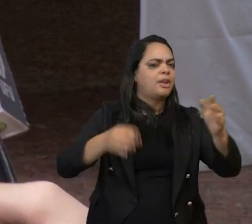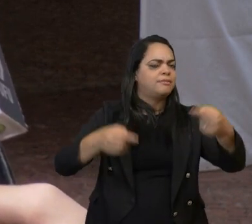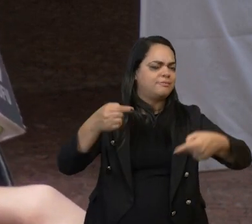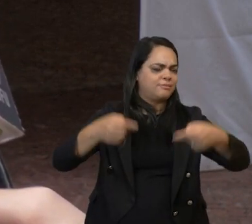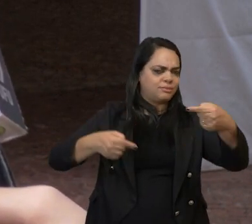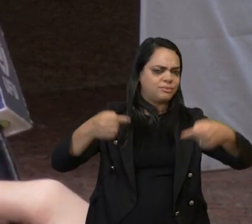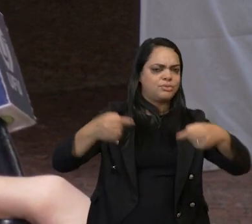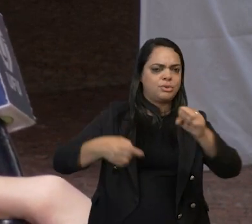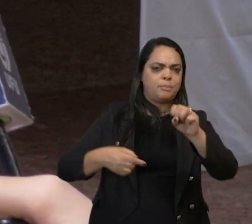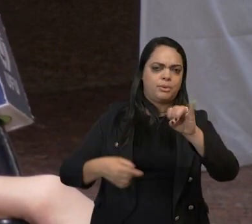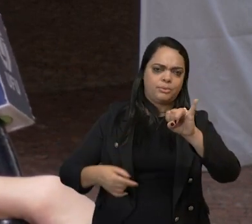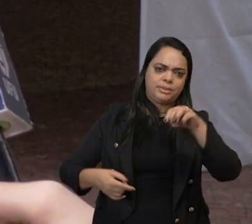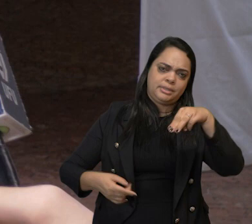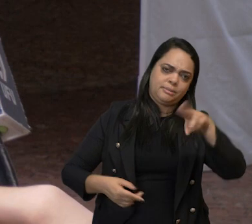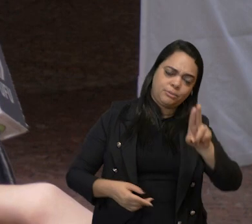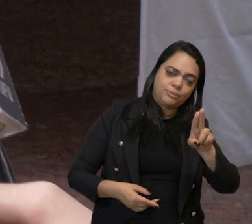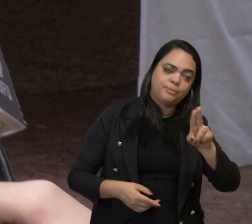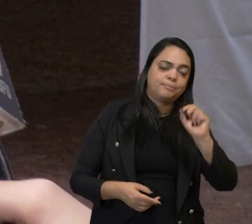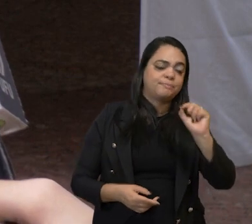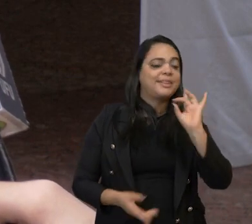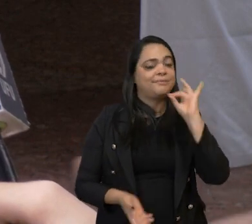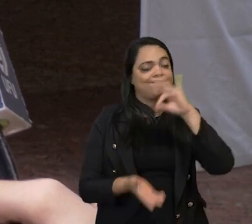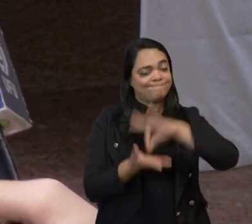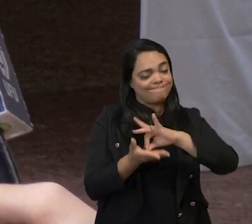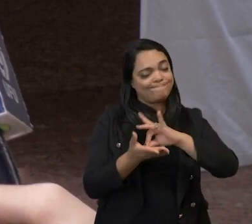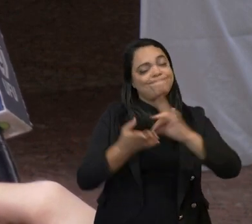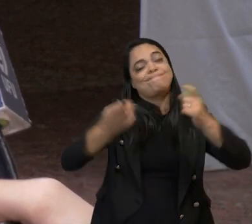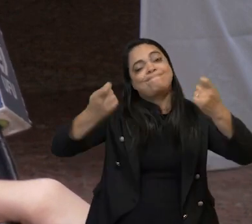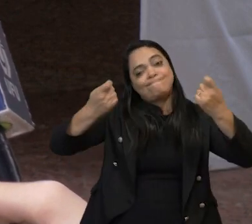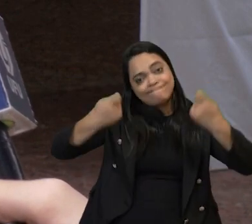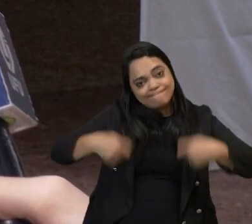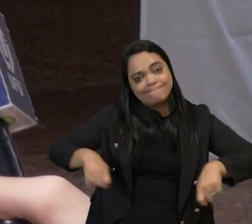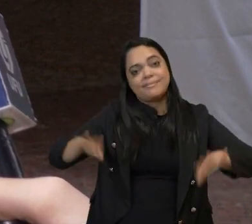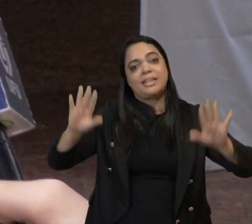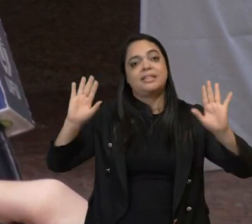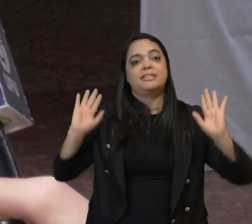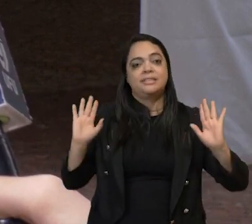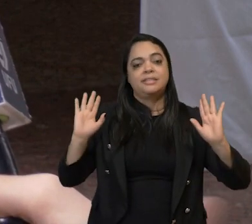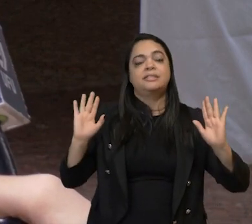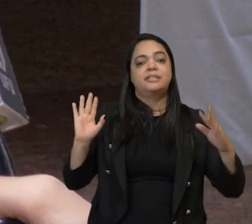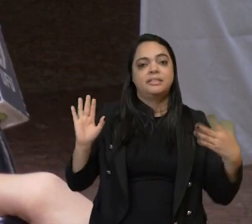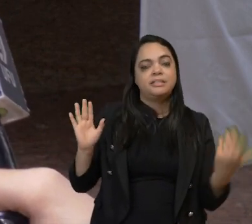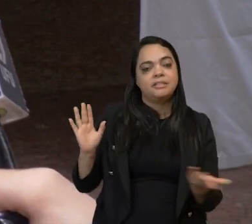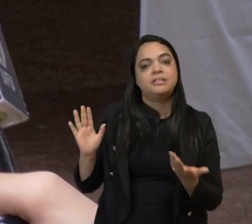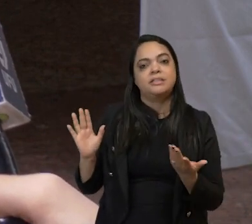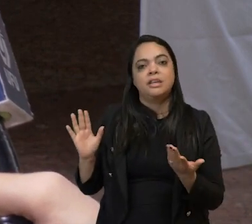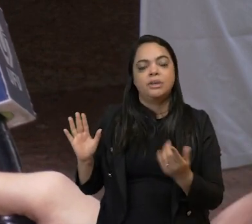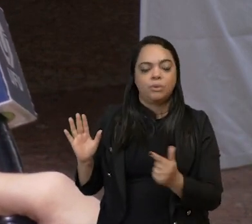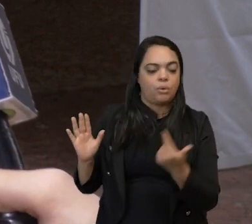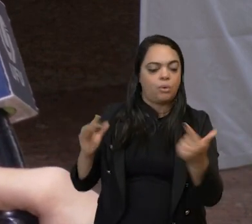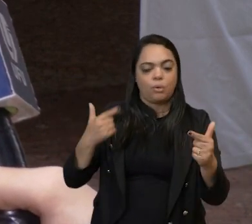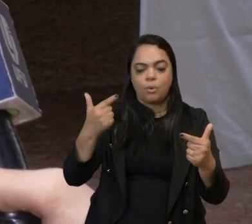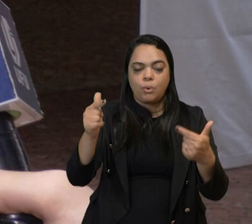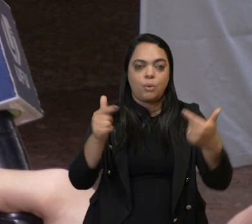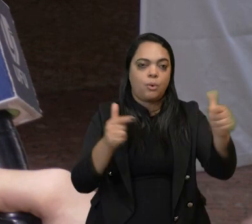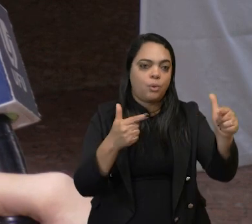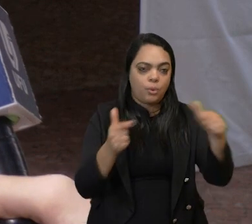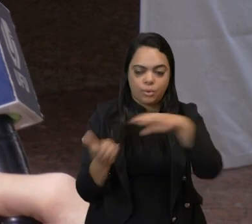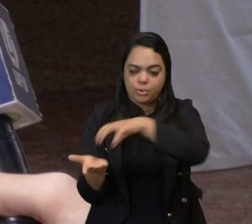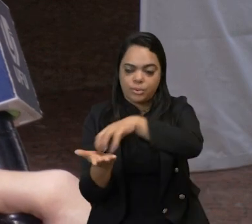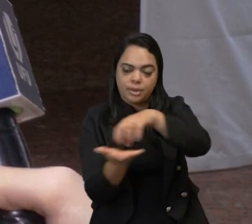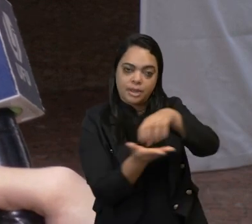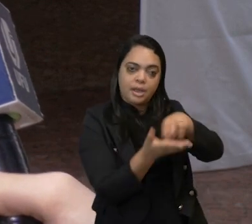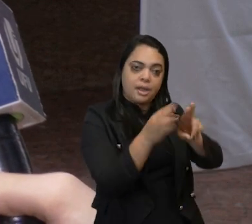já colocadas pelo simu e que de fato precisam aí de mobilizar outros